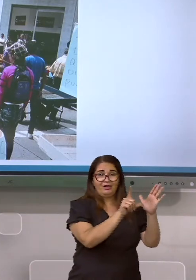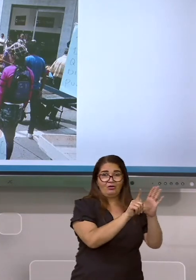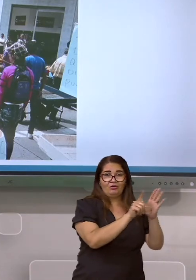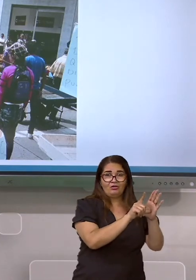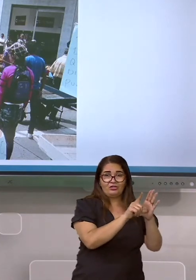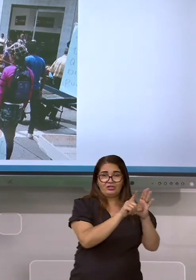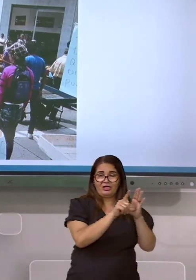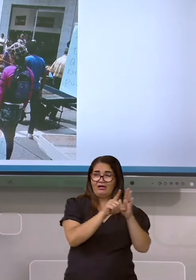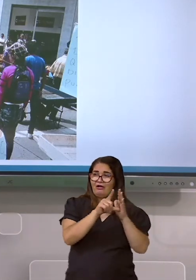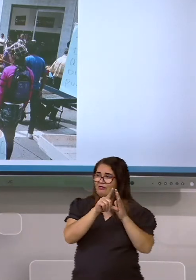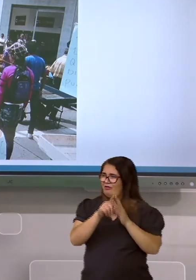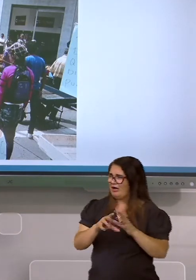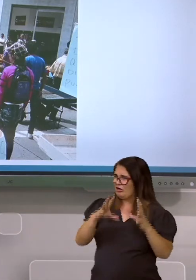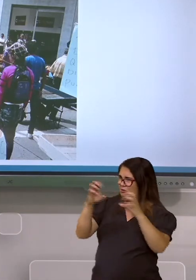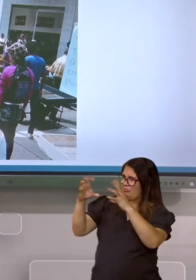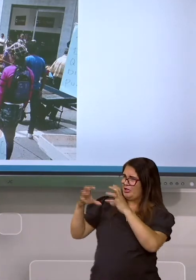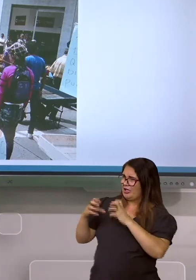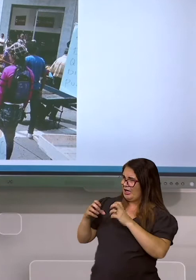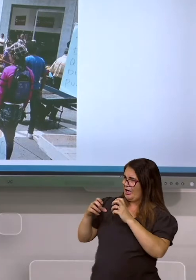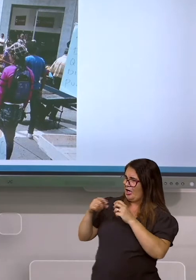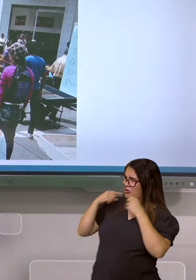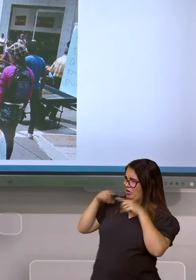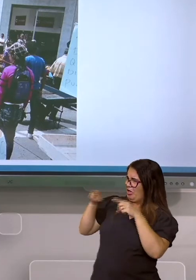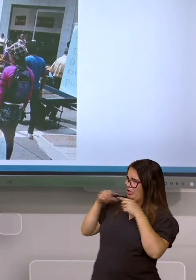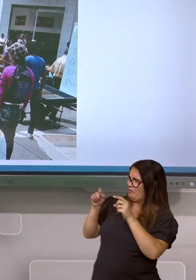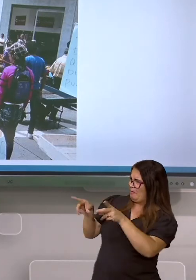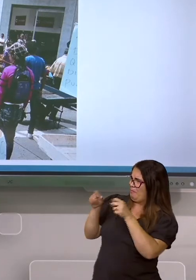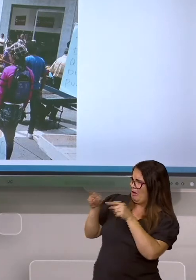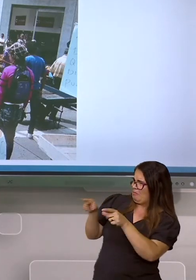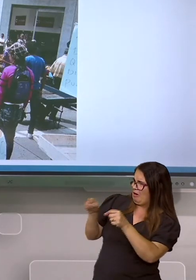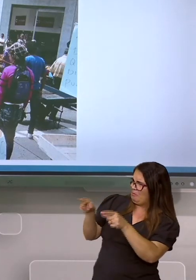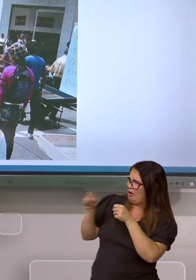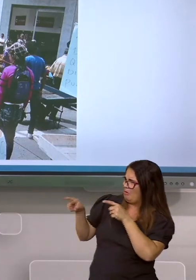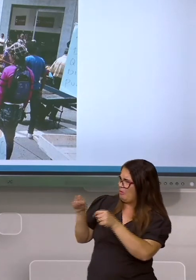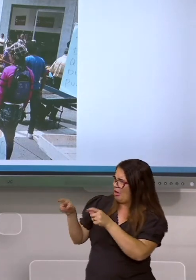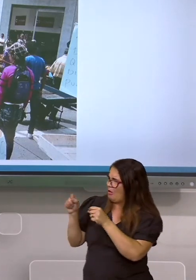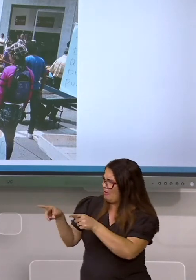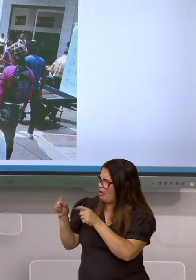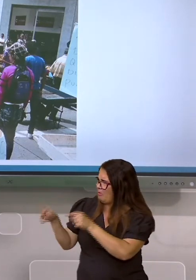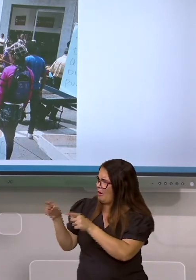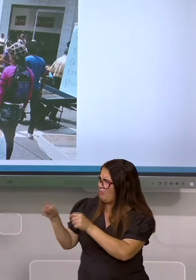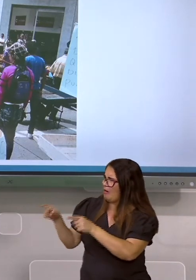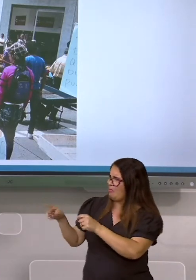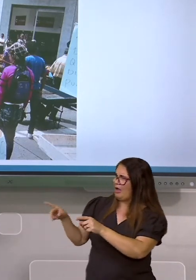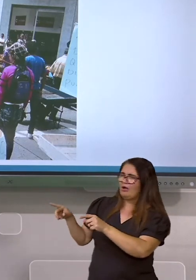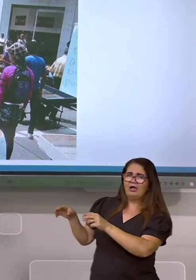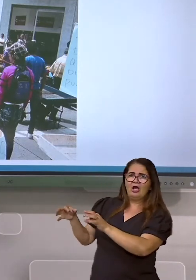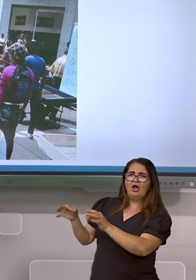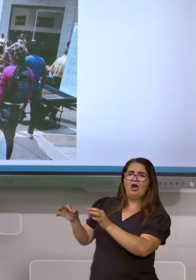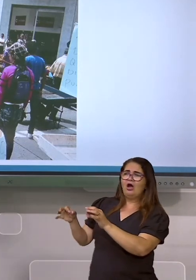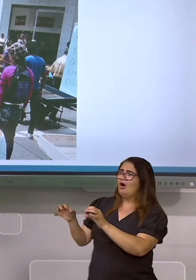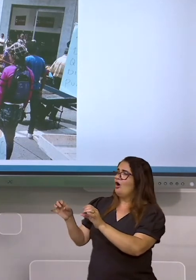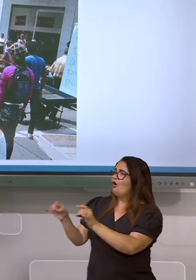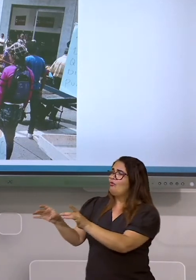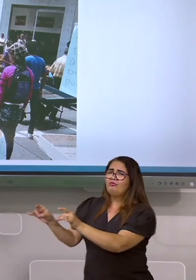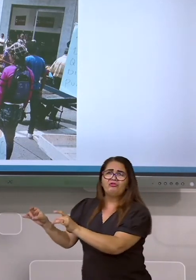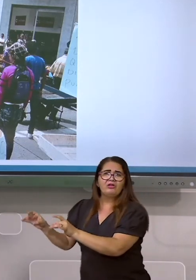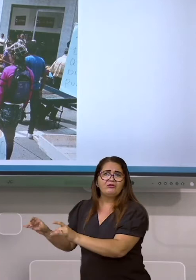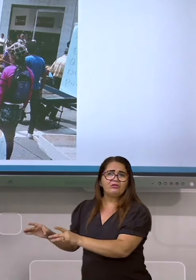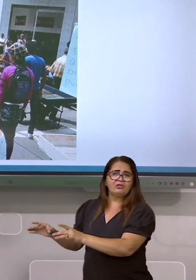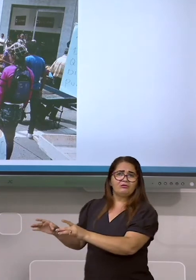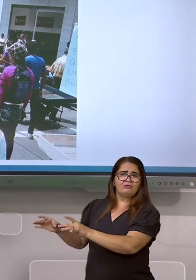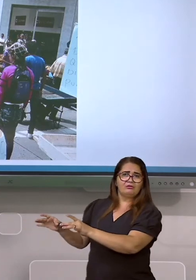vai brigar, ele vai querer tirar de perto da sua loja aquela pessoa que não paga